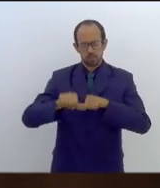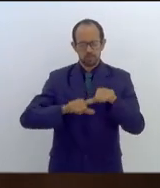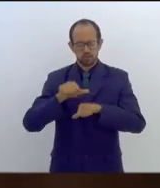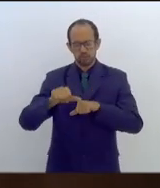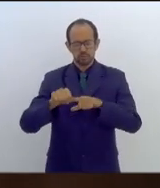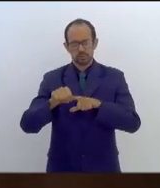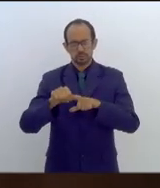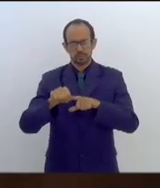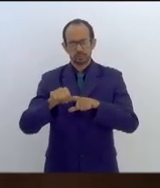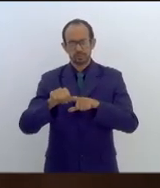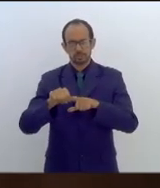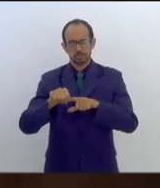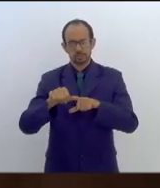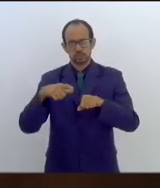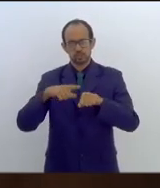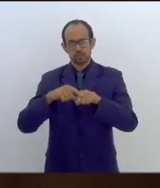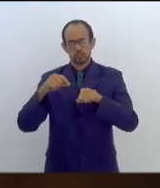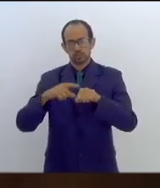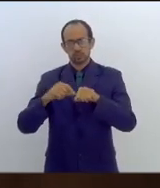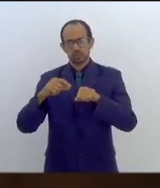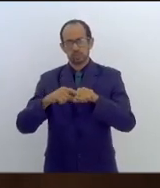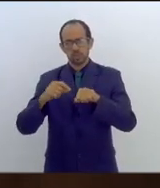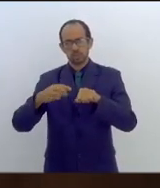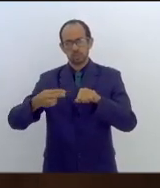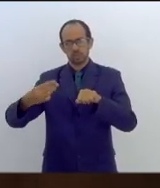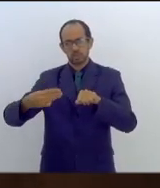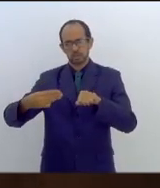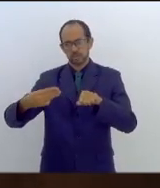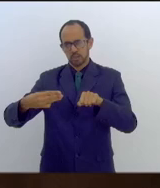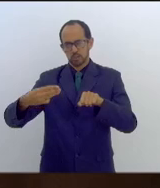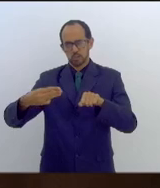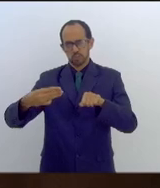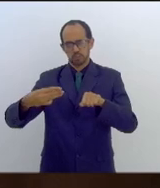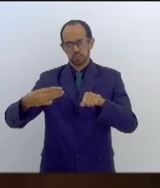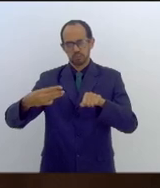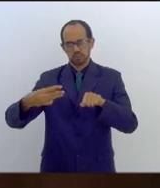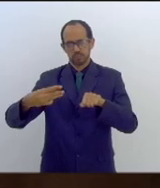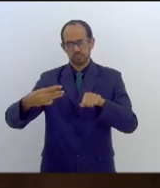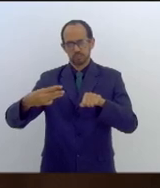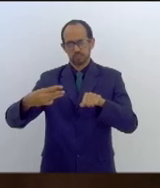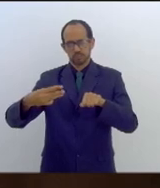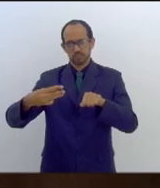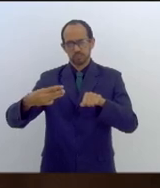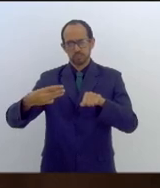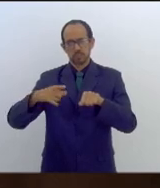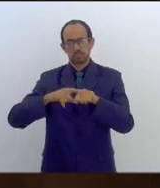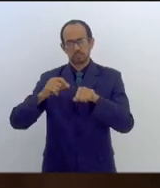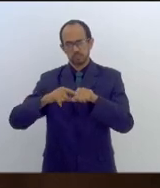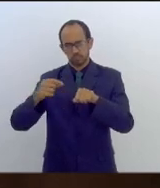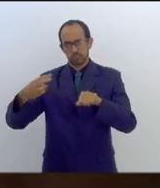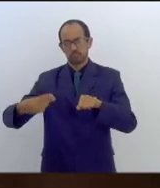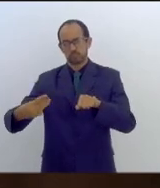modificando o artigo 3º. O artigo 3º